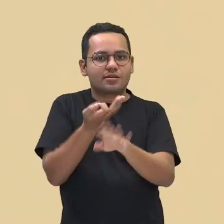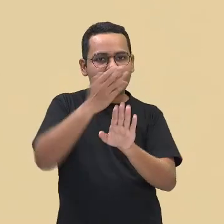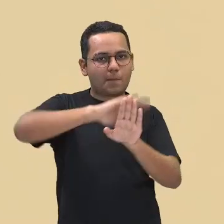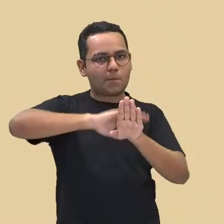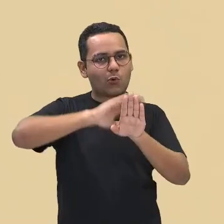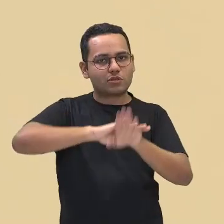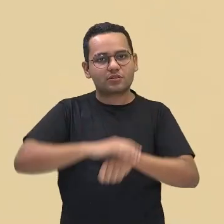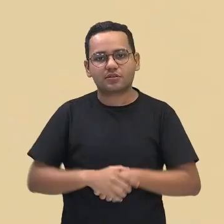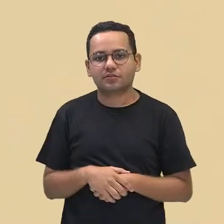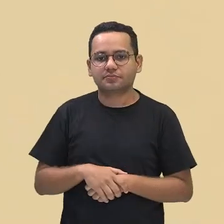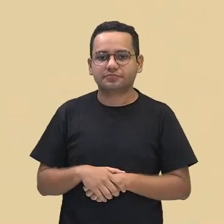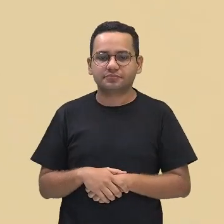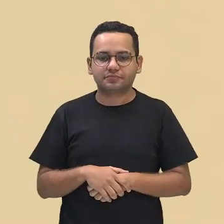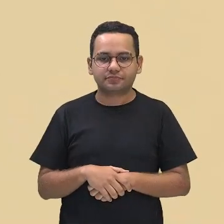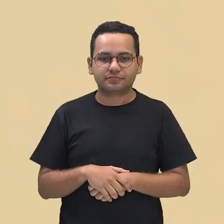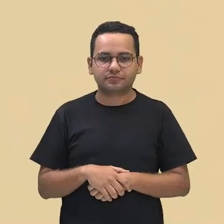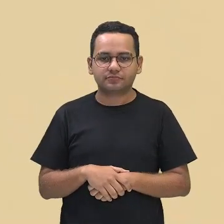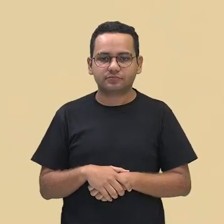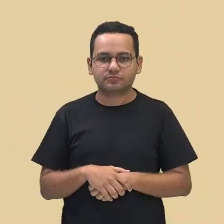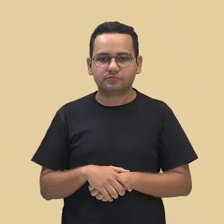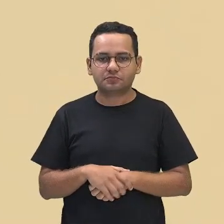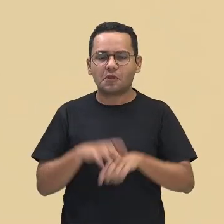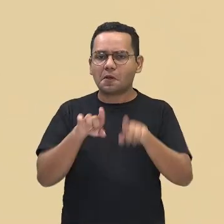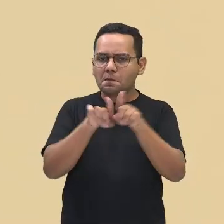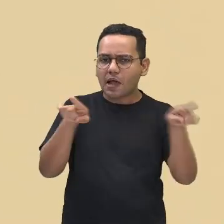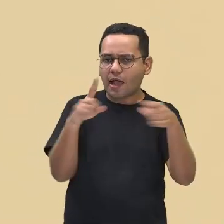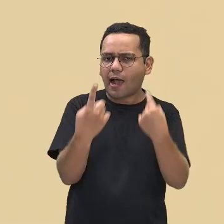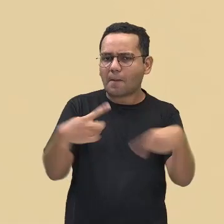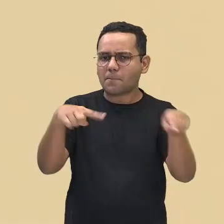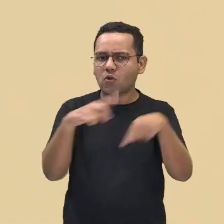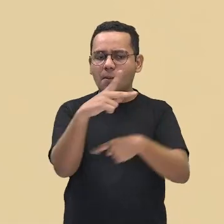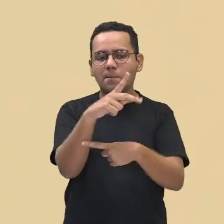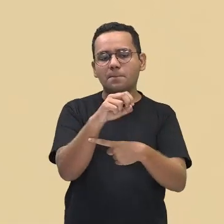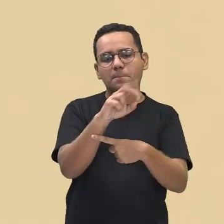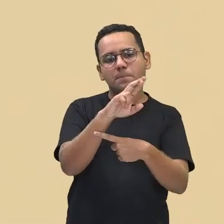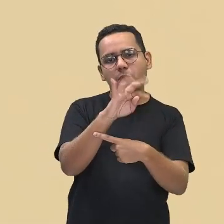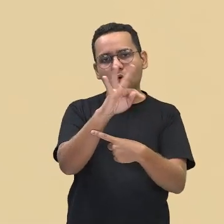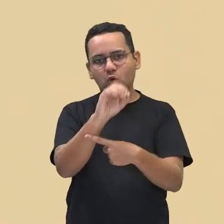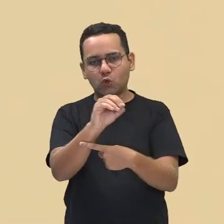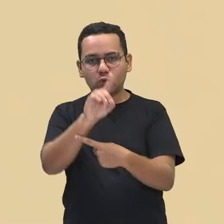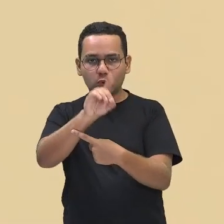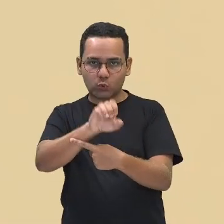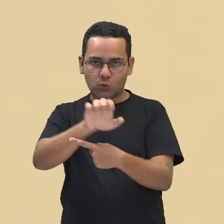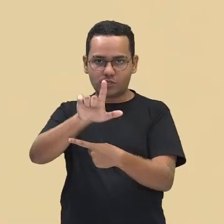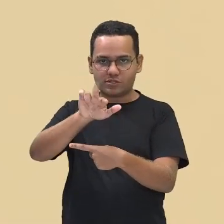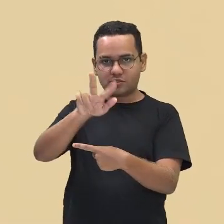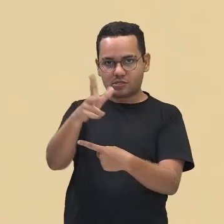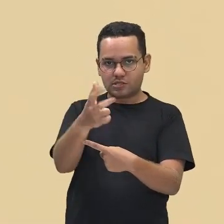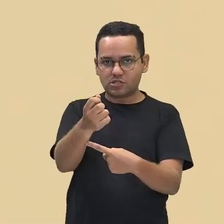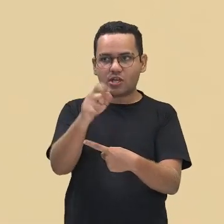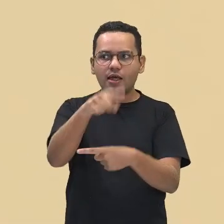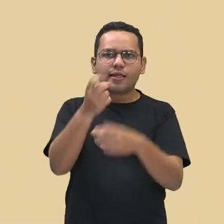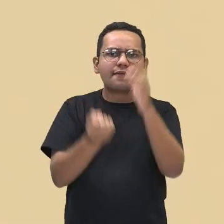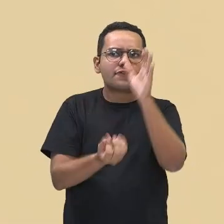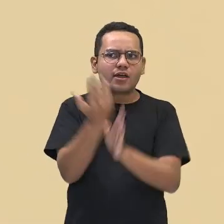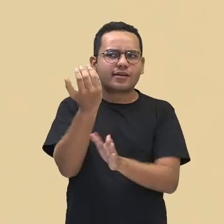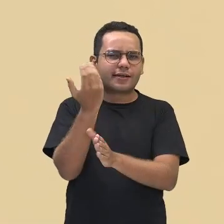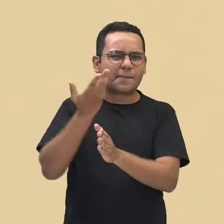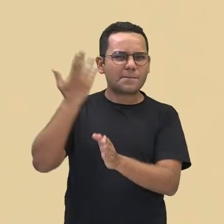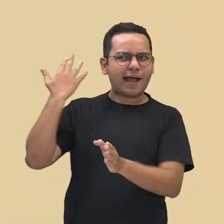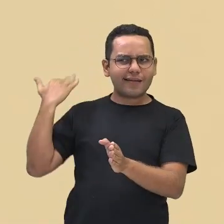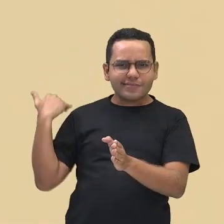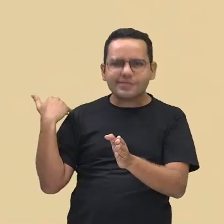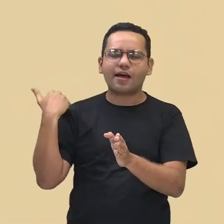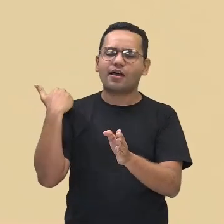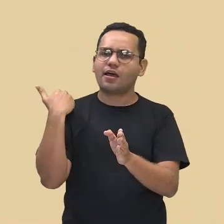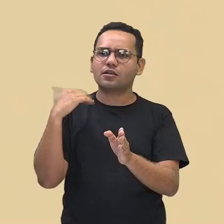essa música, Porto de Lenha, ela é composta por Torrinho há mais de 30 anos e ela é considerada o